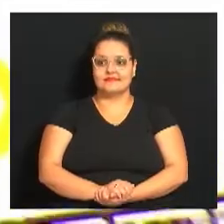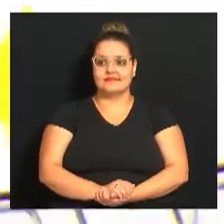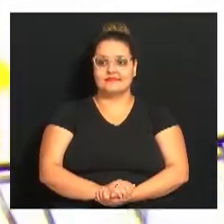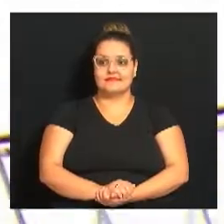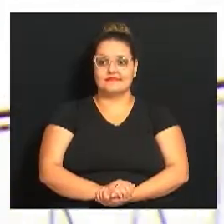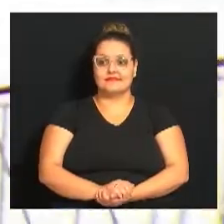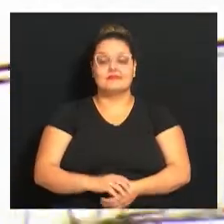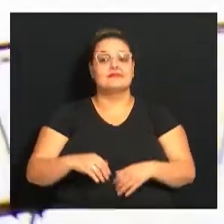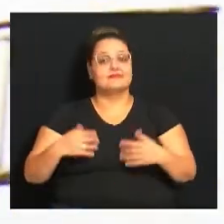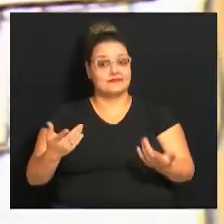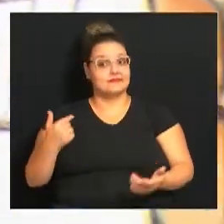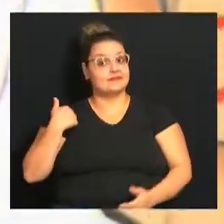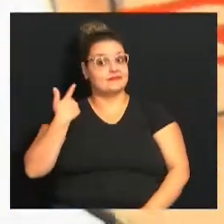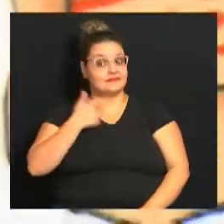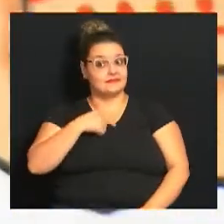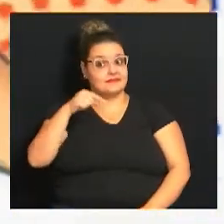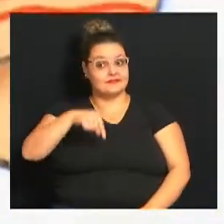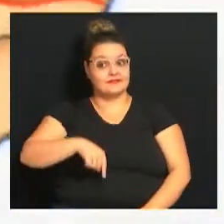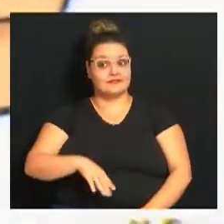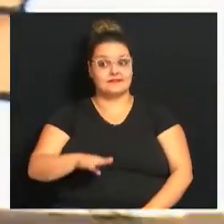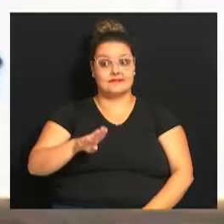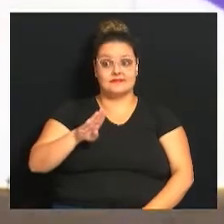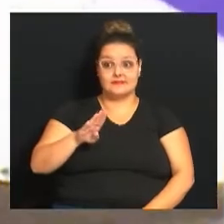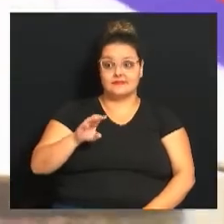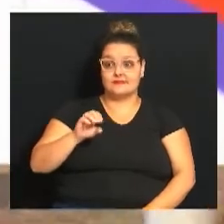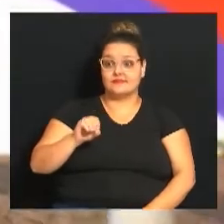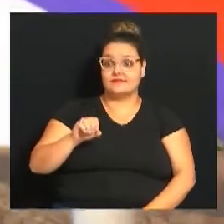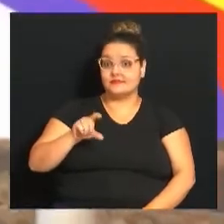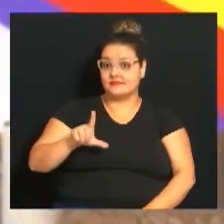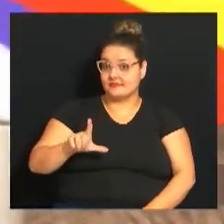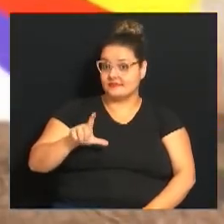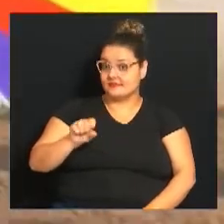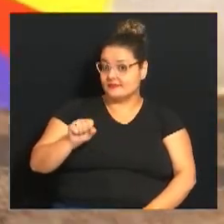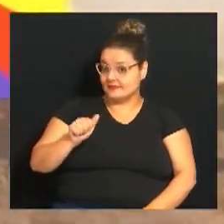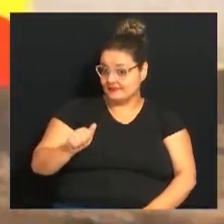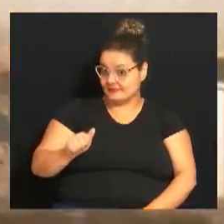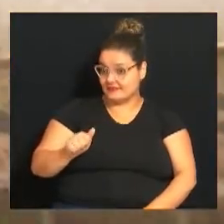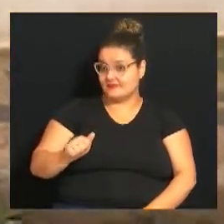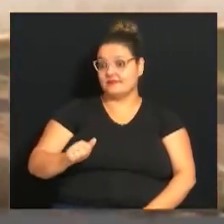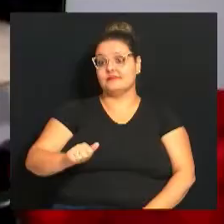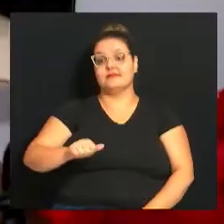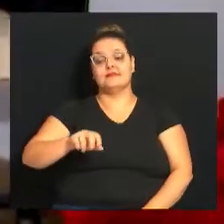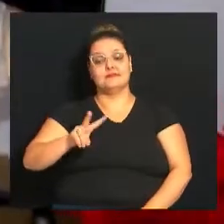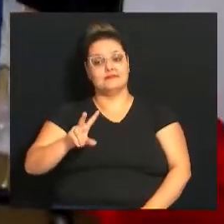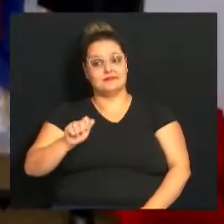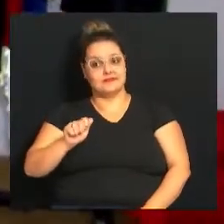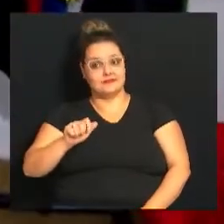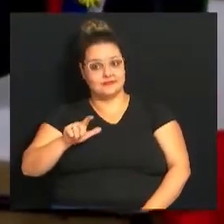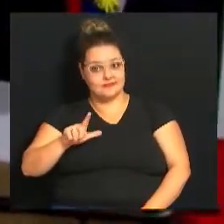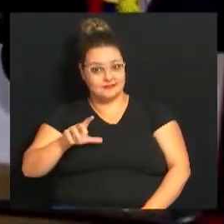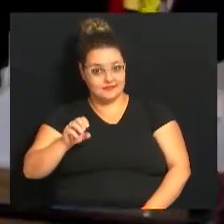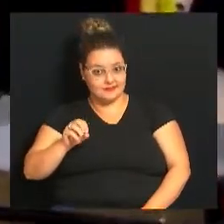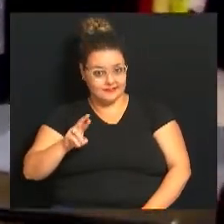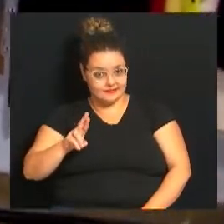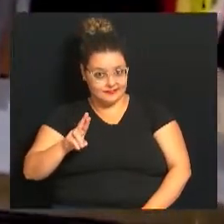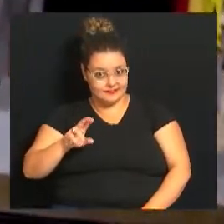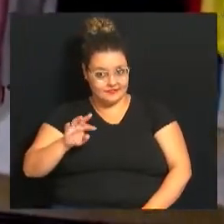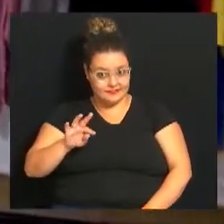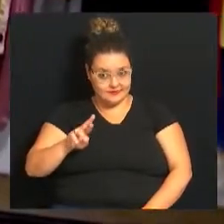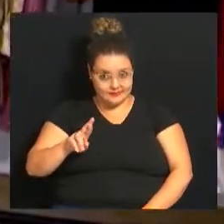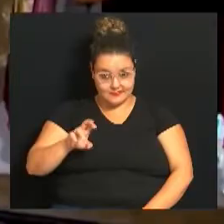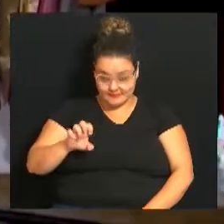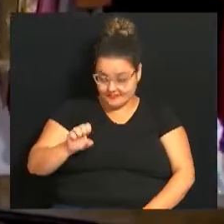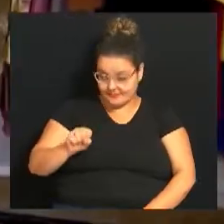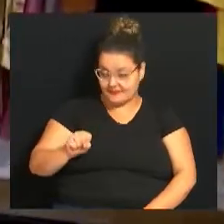Nós estamos no Bazar da Bolsa de Valores Humanos, a BVH de Campinas, onde moda,